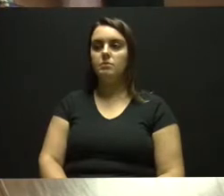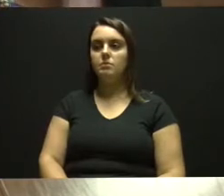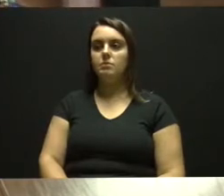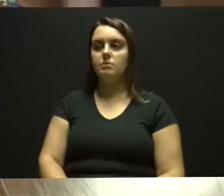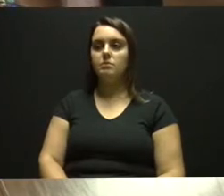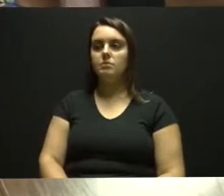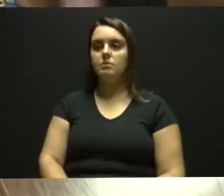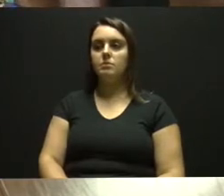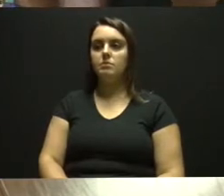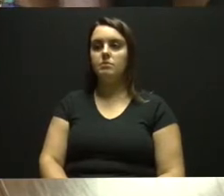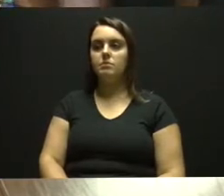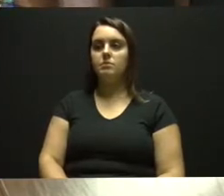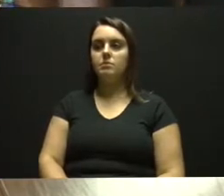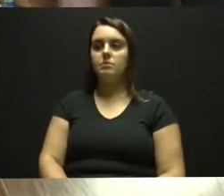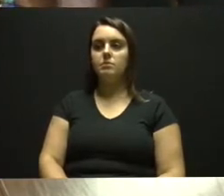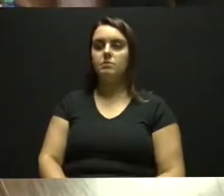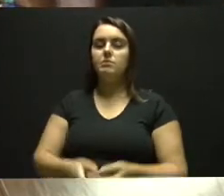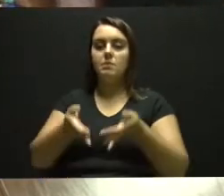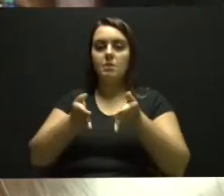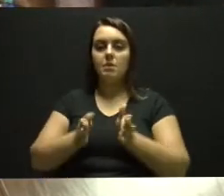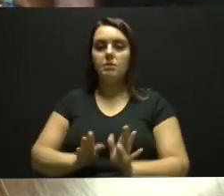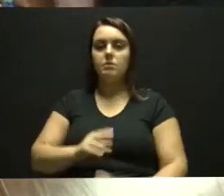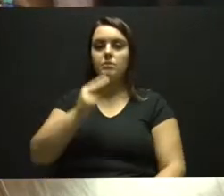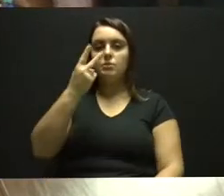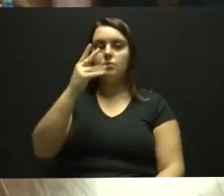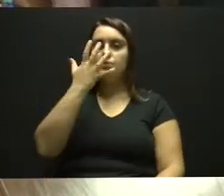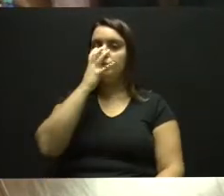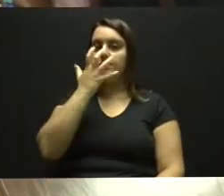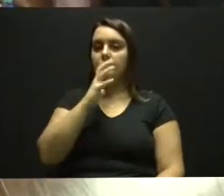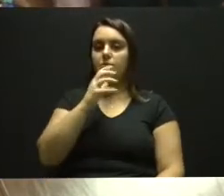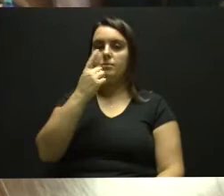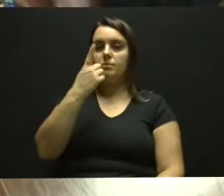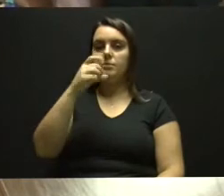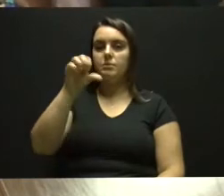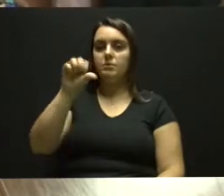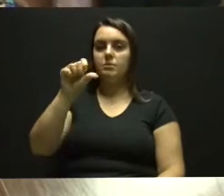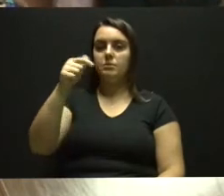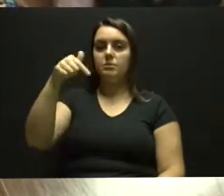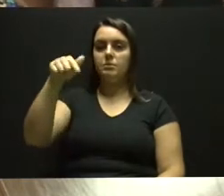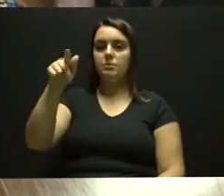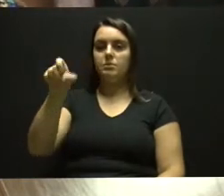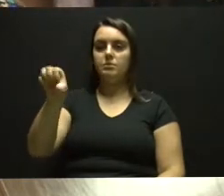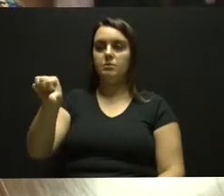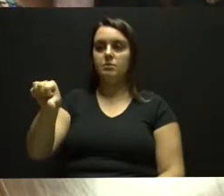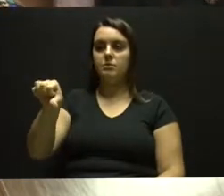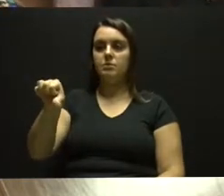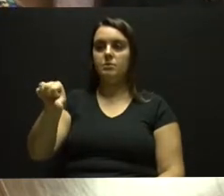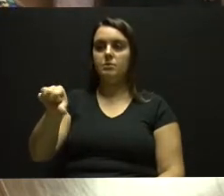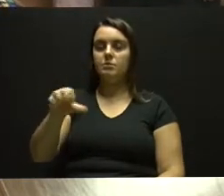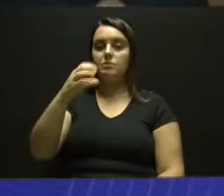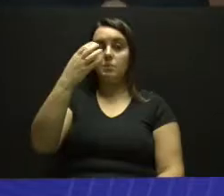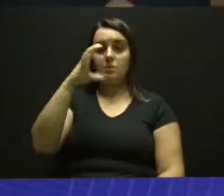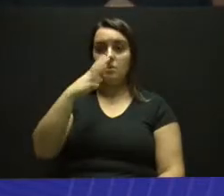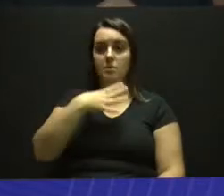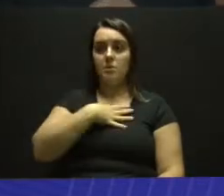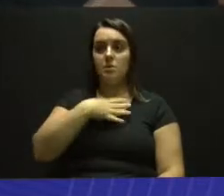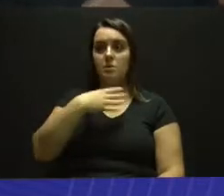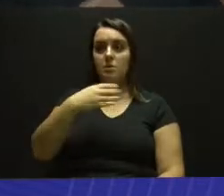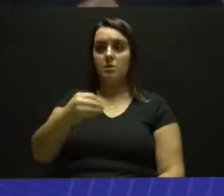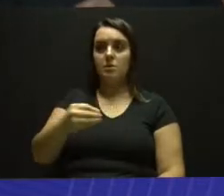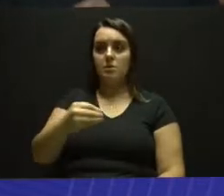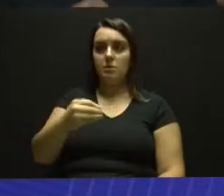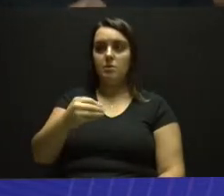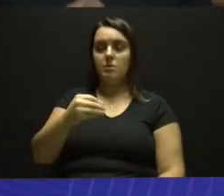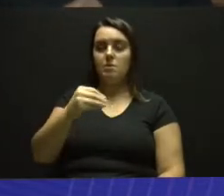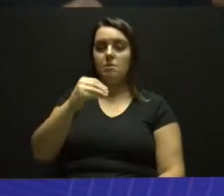nosso homenageado nasceu em 2 de fevereiro de 1979 patense filho de carmelinda